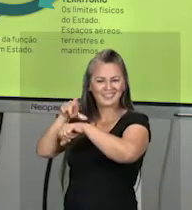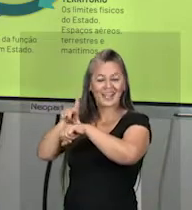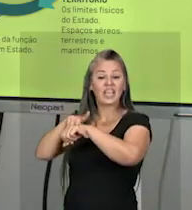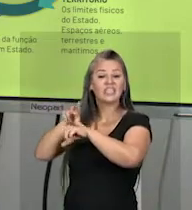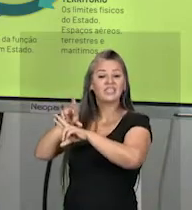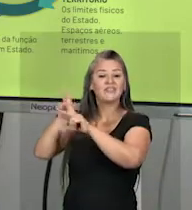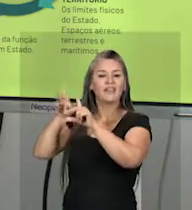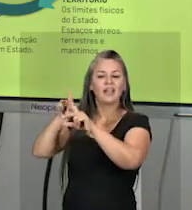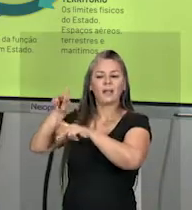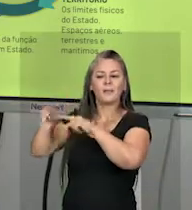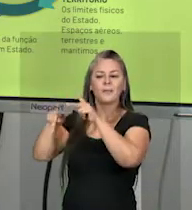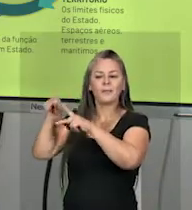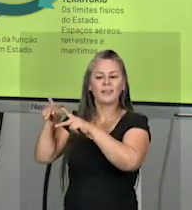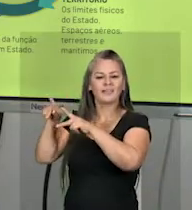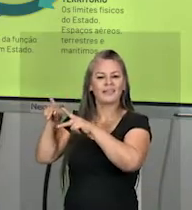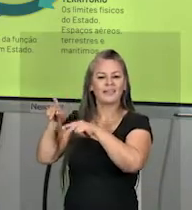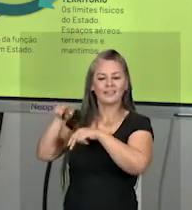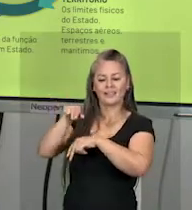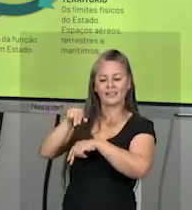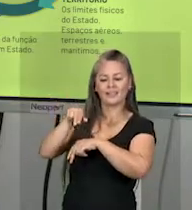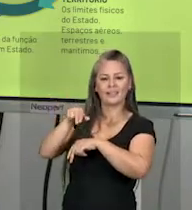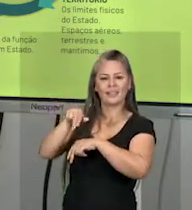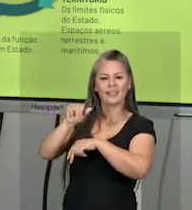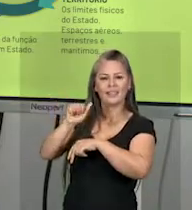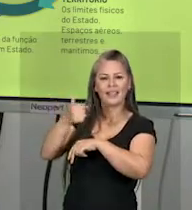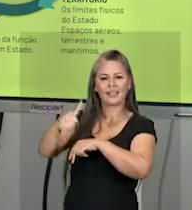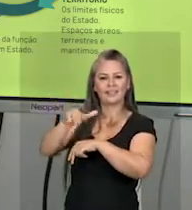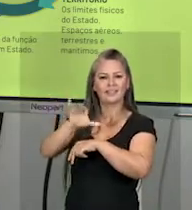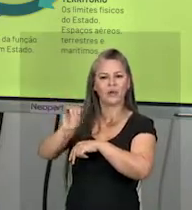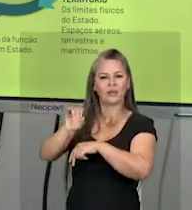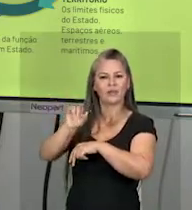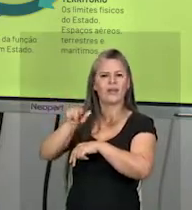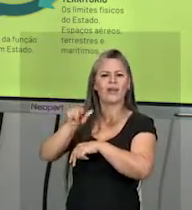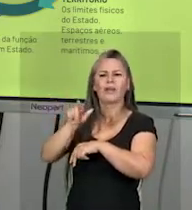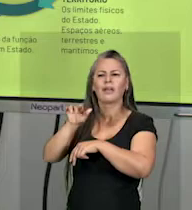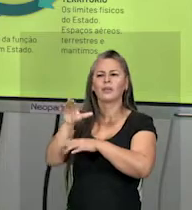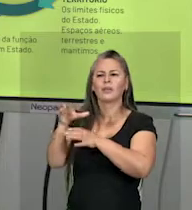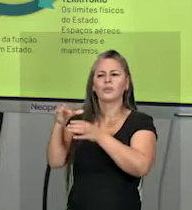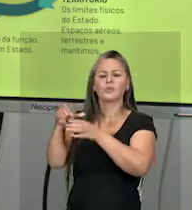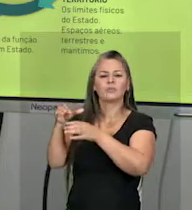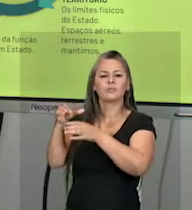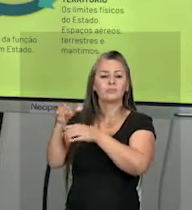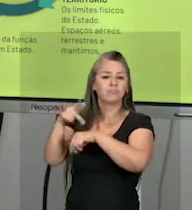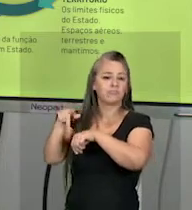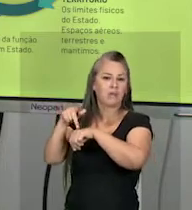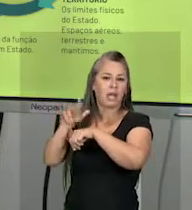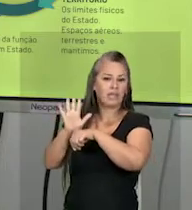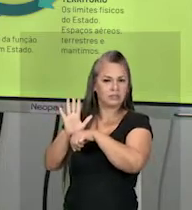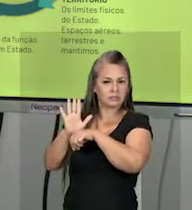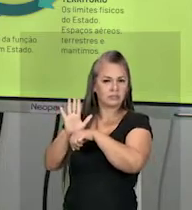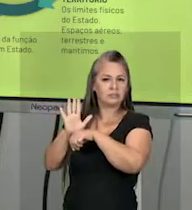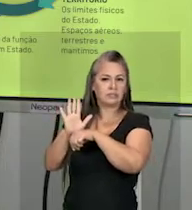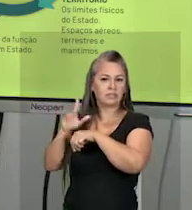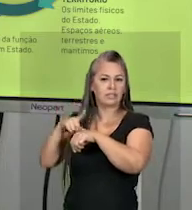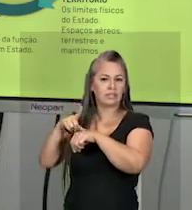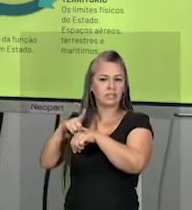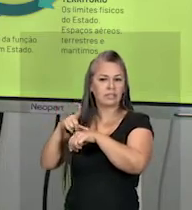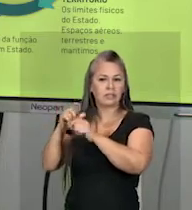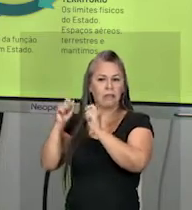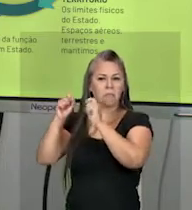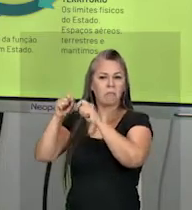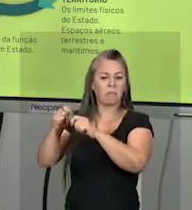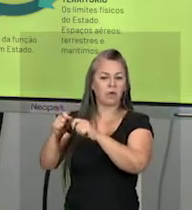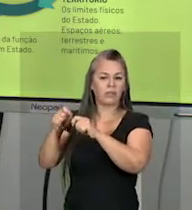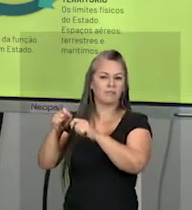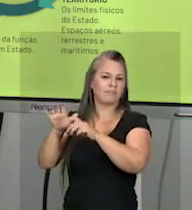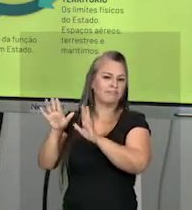quem é a nação. Às vezes a nação é apenas uma parcela da população que se considera detentora do poder naquele território, e isso